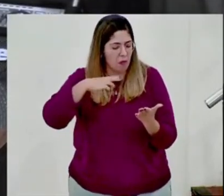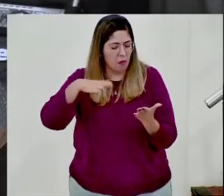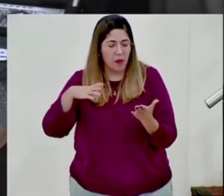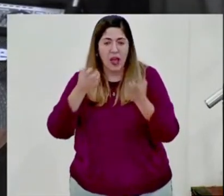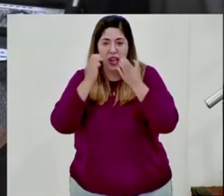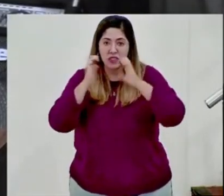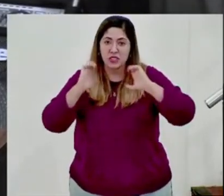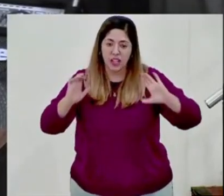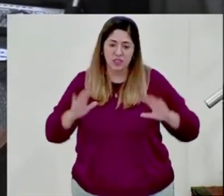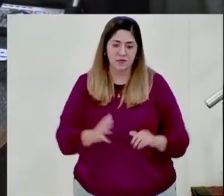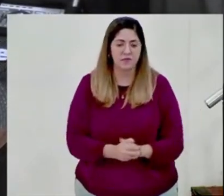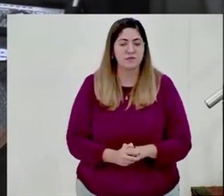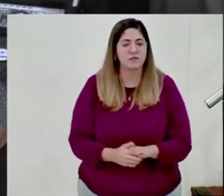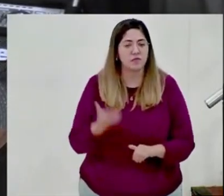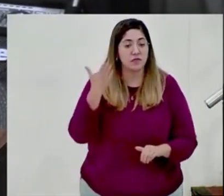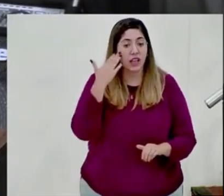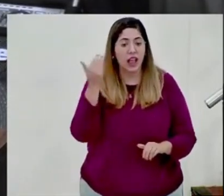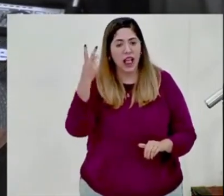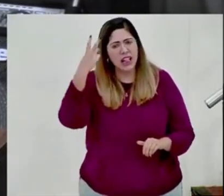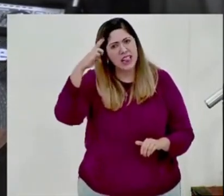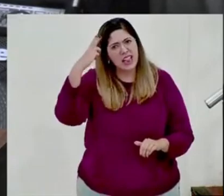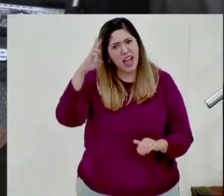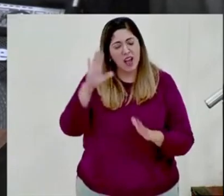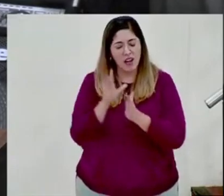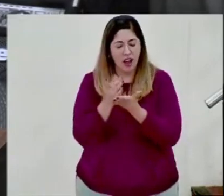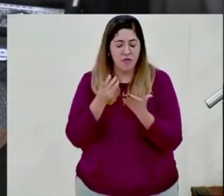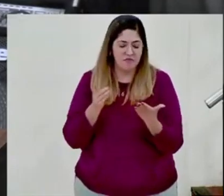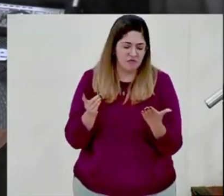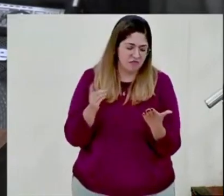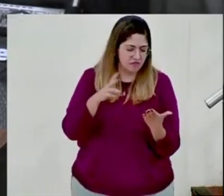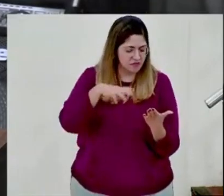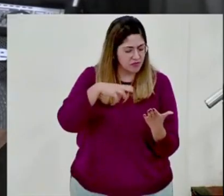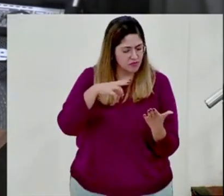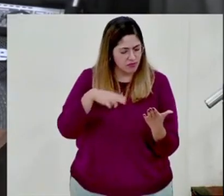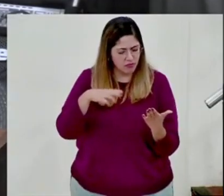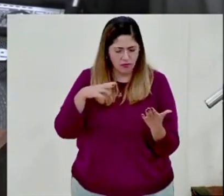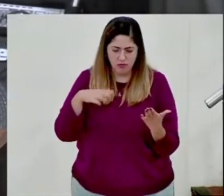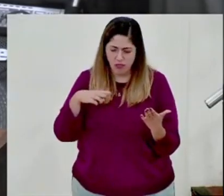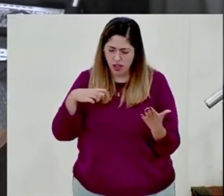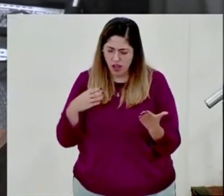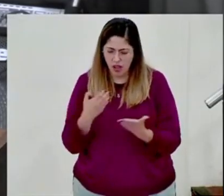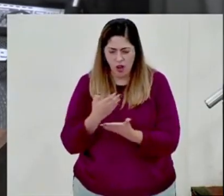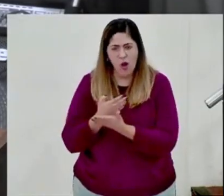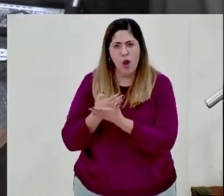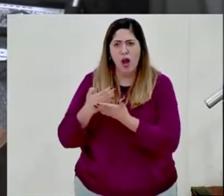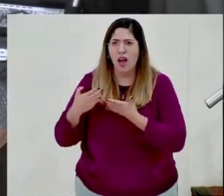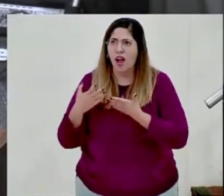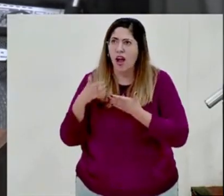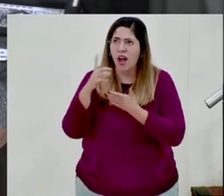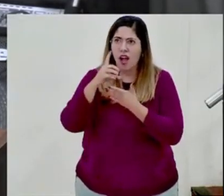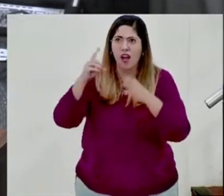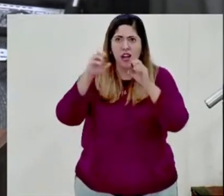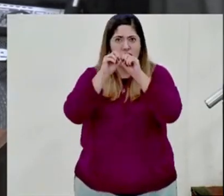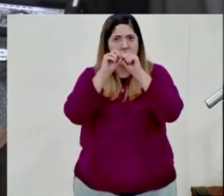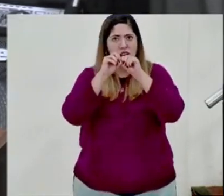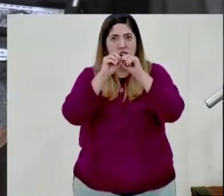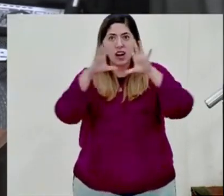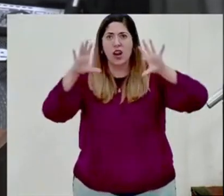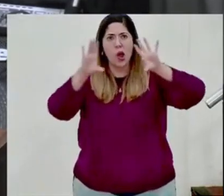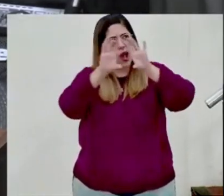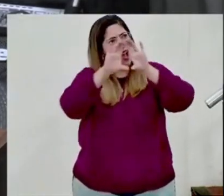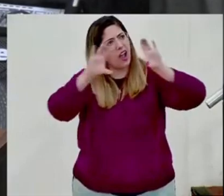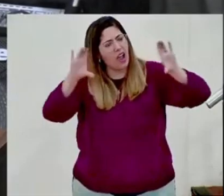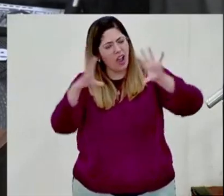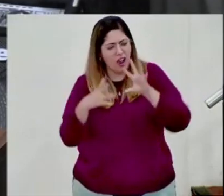evangélico. E eu me lembro da sensação de, abrindo a Bíblia, ler: no princípio Deus criou os céus e a terra. Eu devia